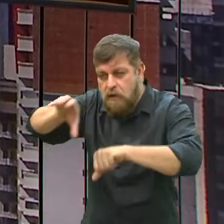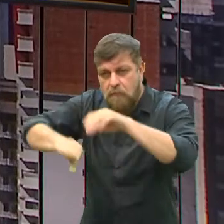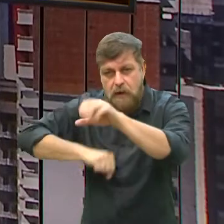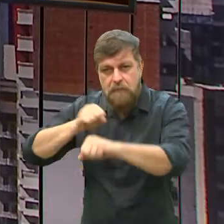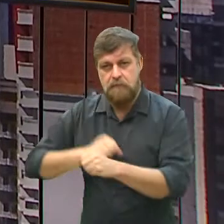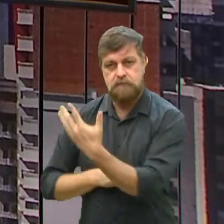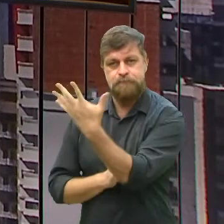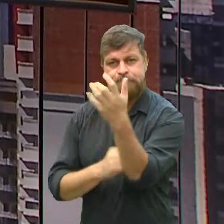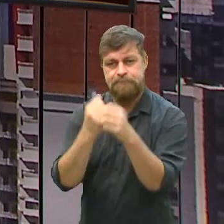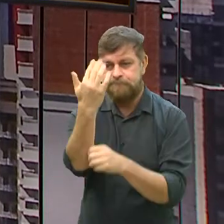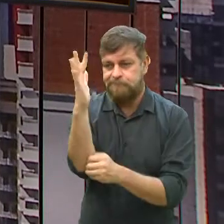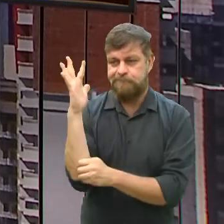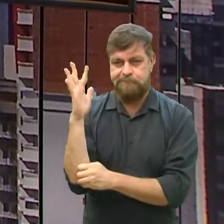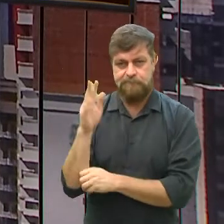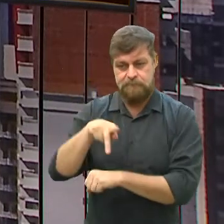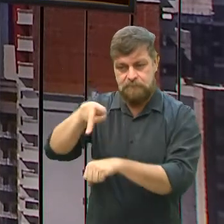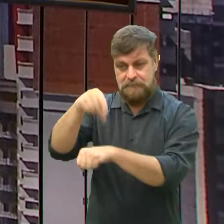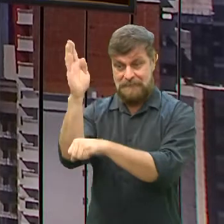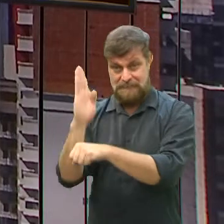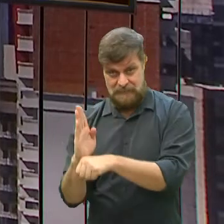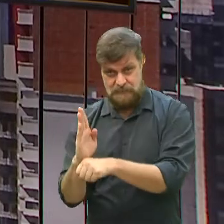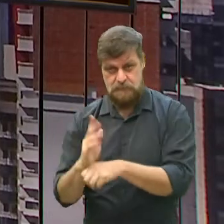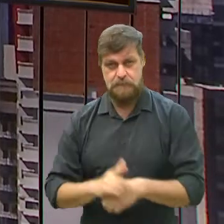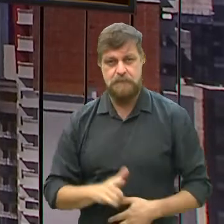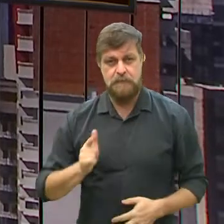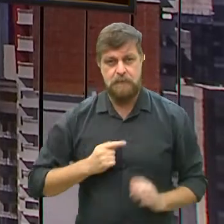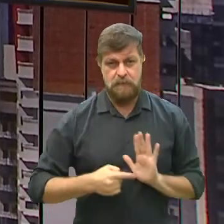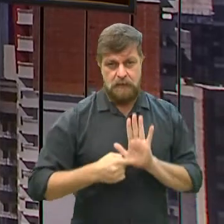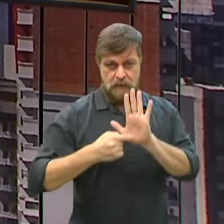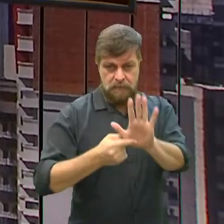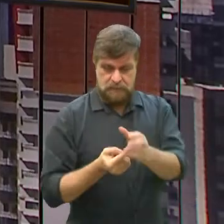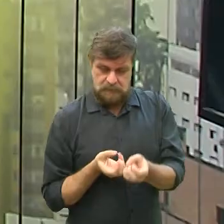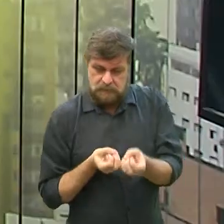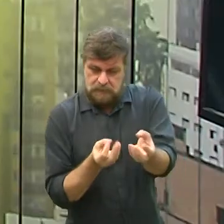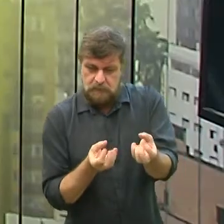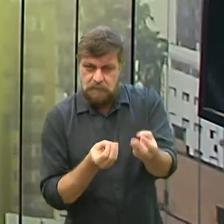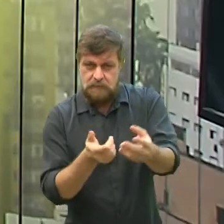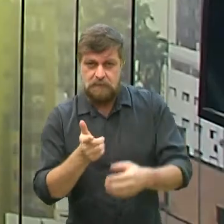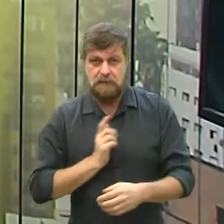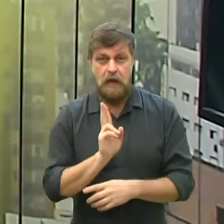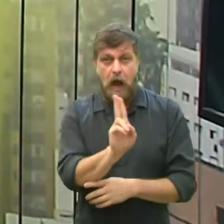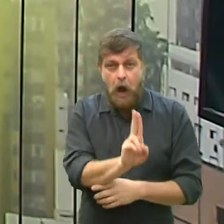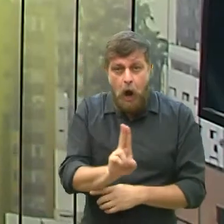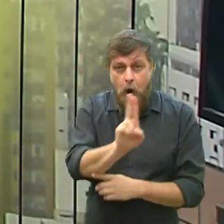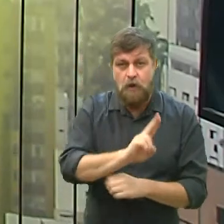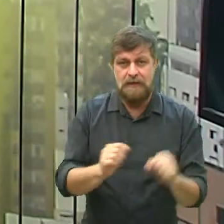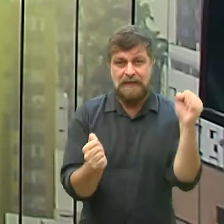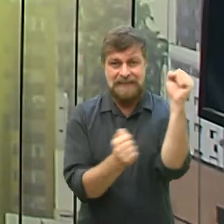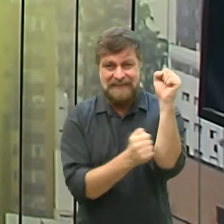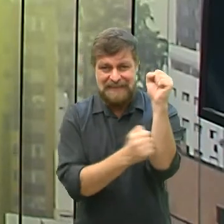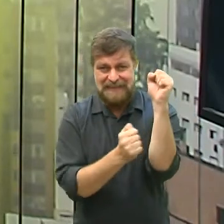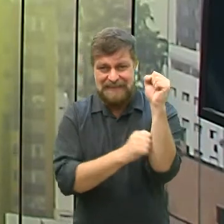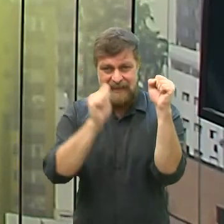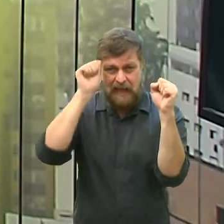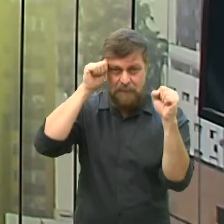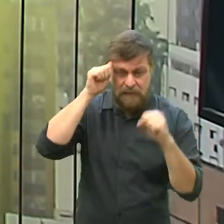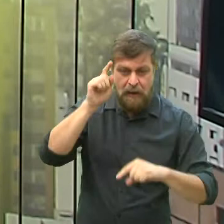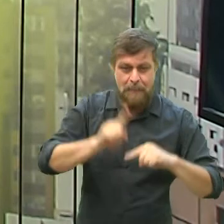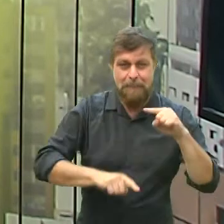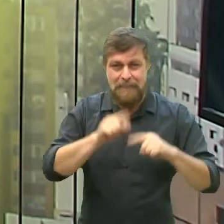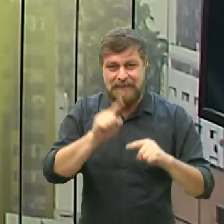no país. Agora, esses dados que você apresentou para a gente, Tamires, da utilização da biomassa enquanto um